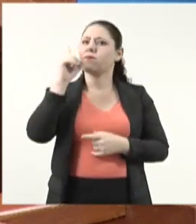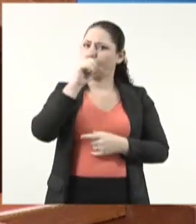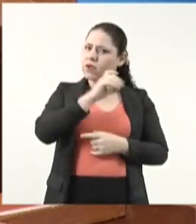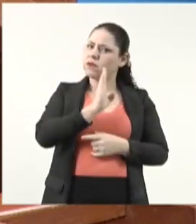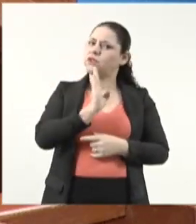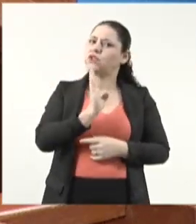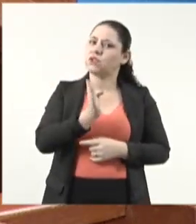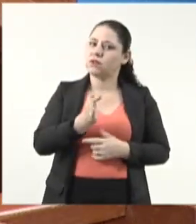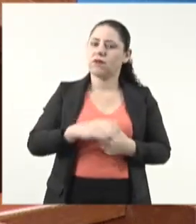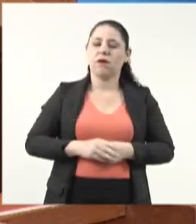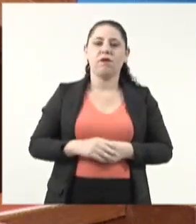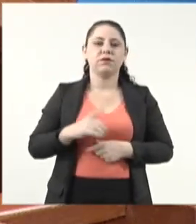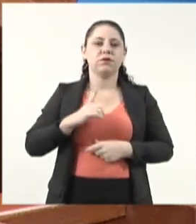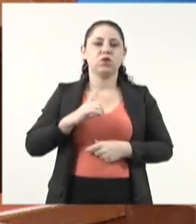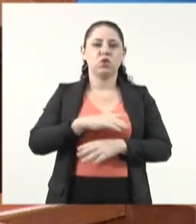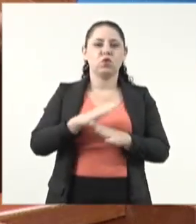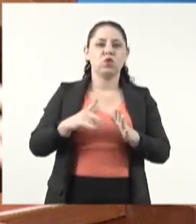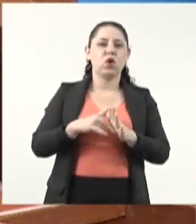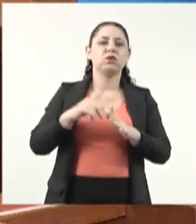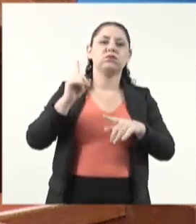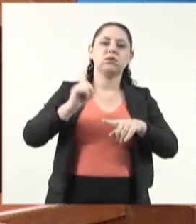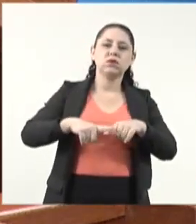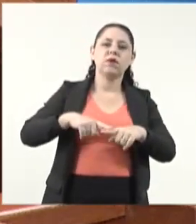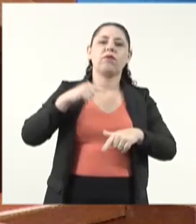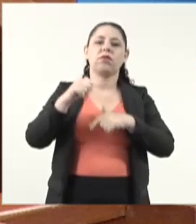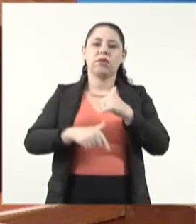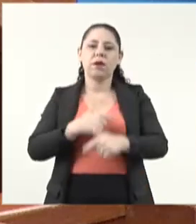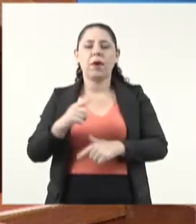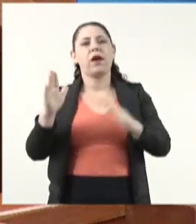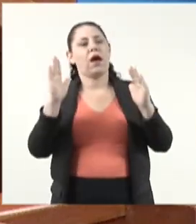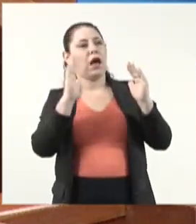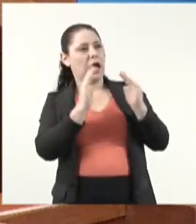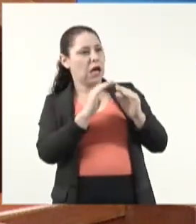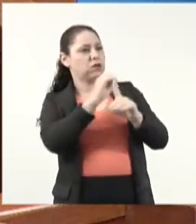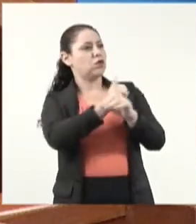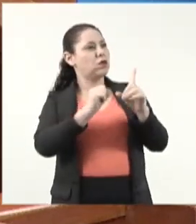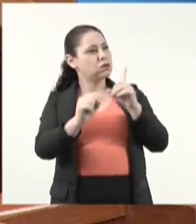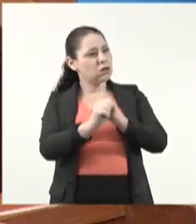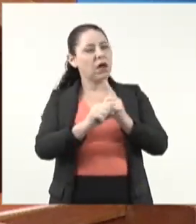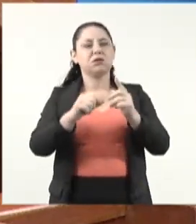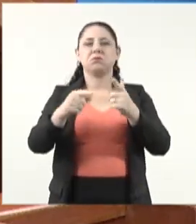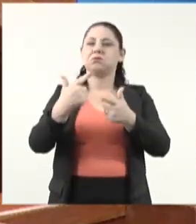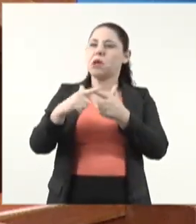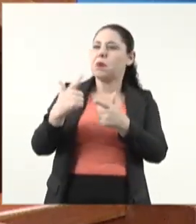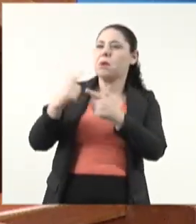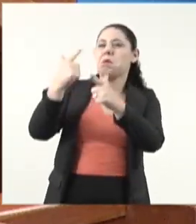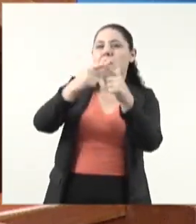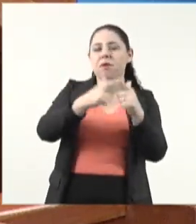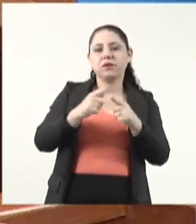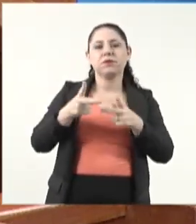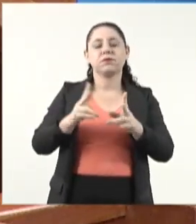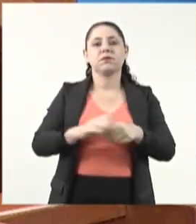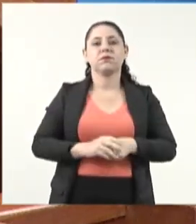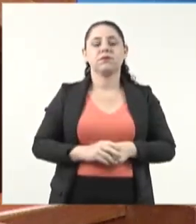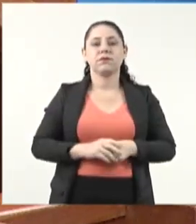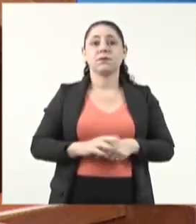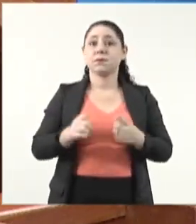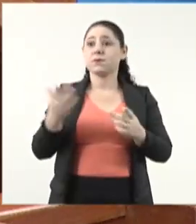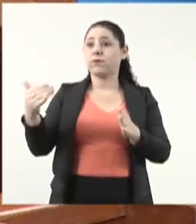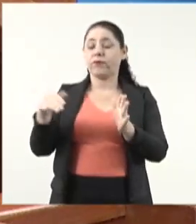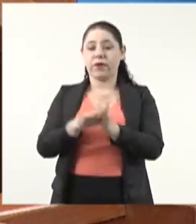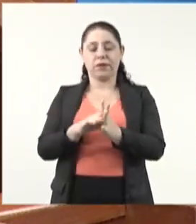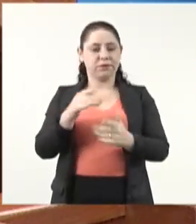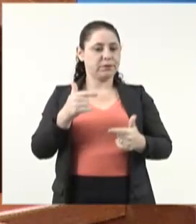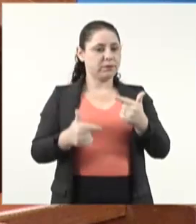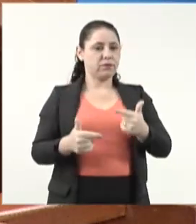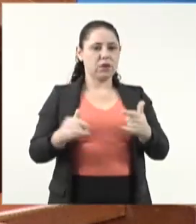difícil já, né? São todas as razões do trabalho doméstico, questões sociais, enfim. Mas se você chega no ambiente da política,